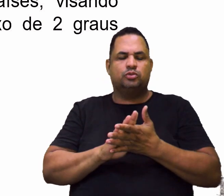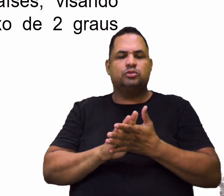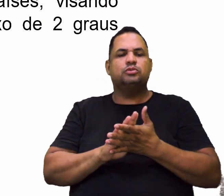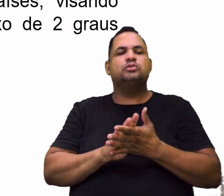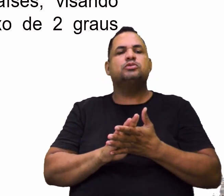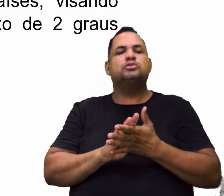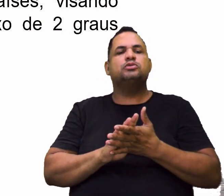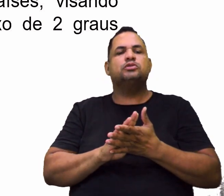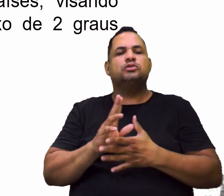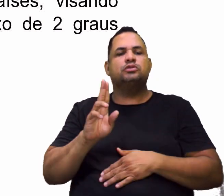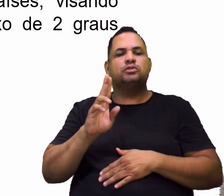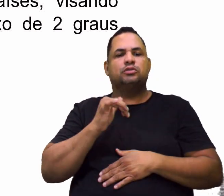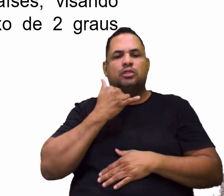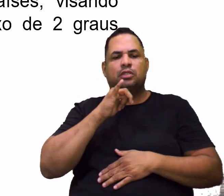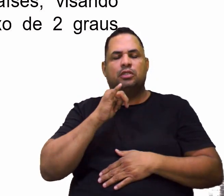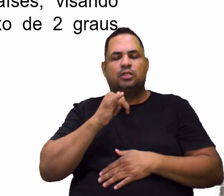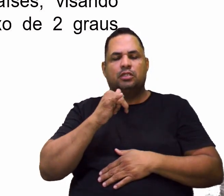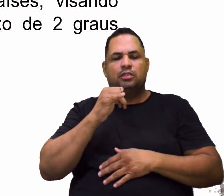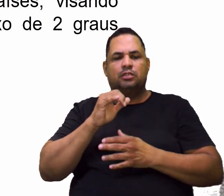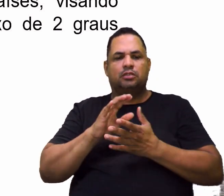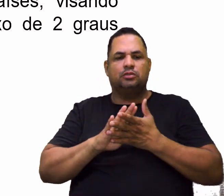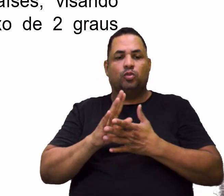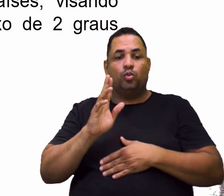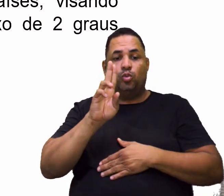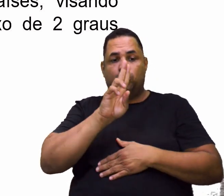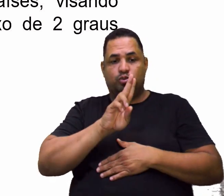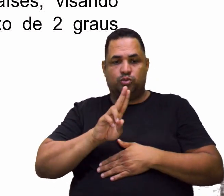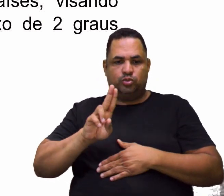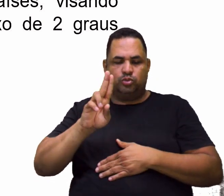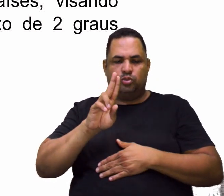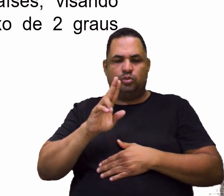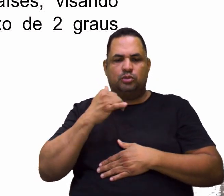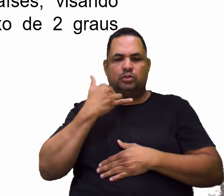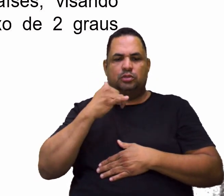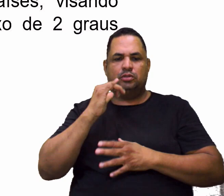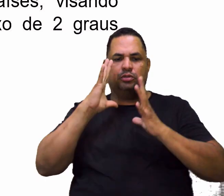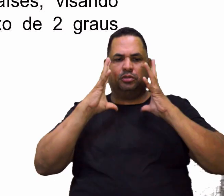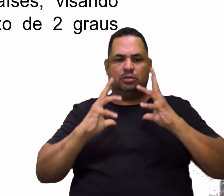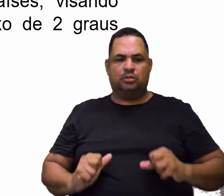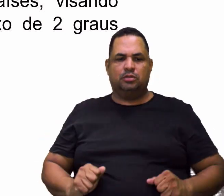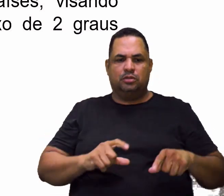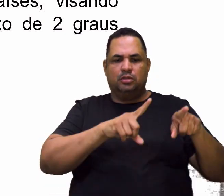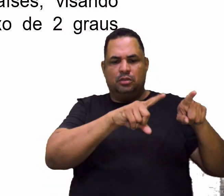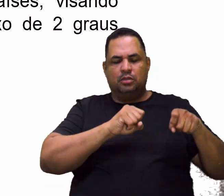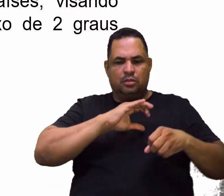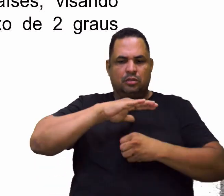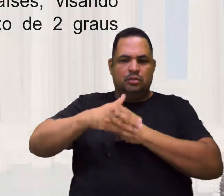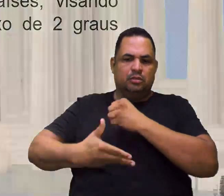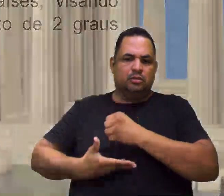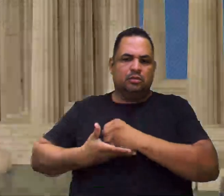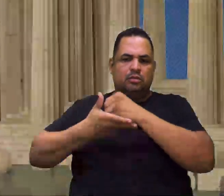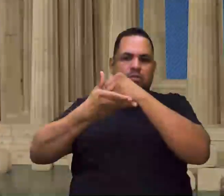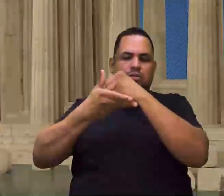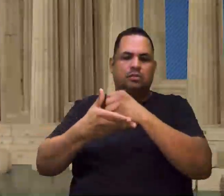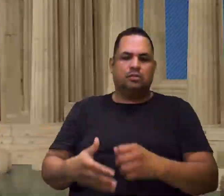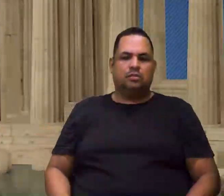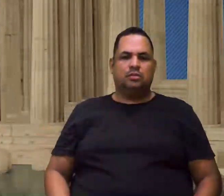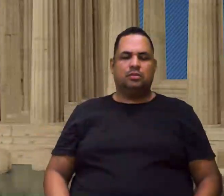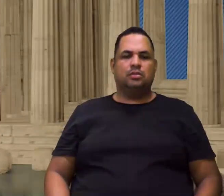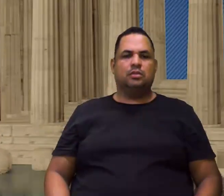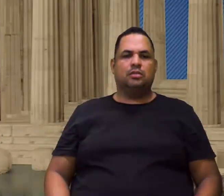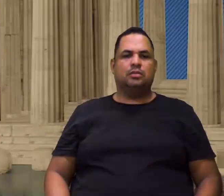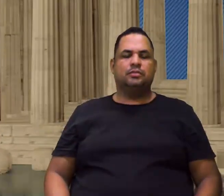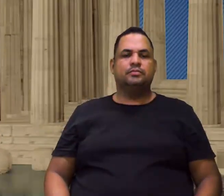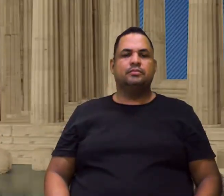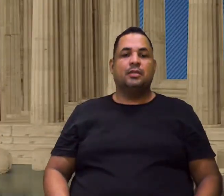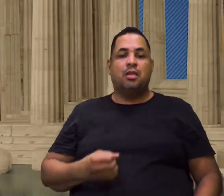e agricultura sustentável. Existem outros, já que eles ganharam espaço, olha só, né, nesse âmbito, ou seja,